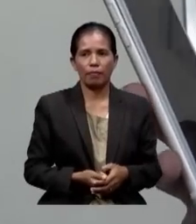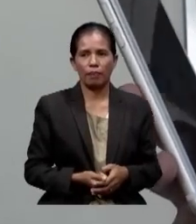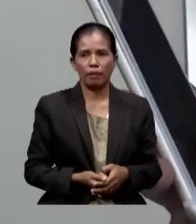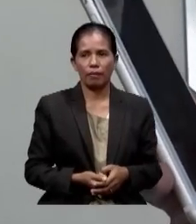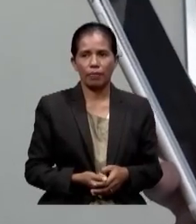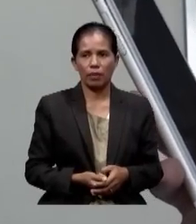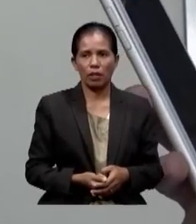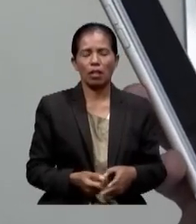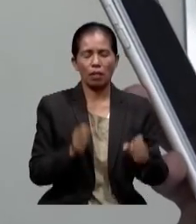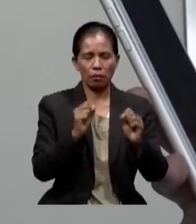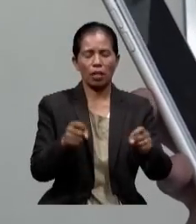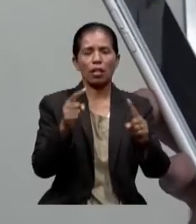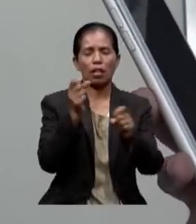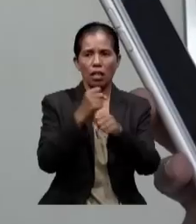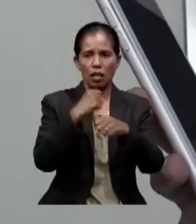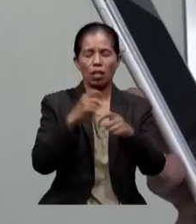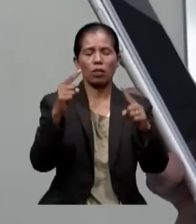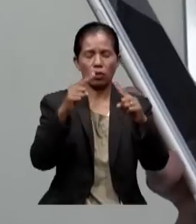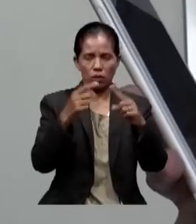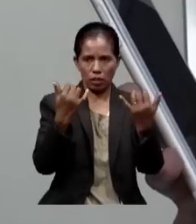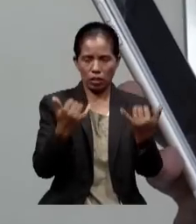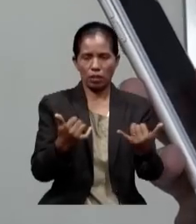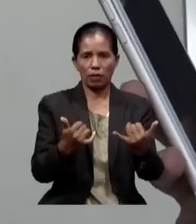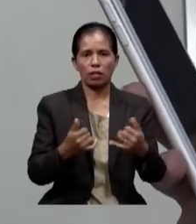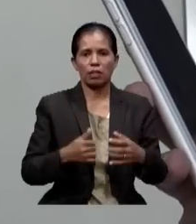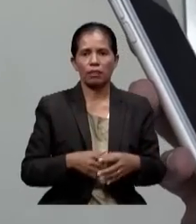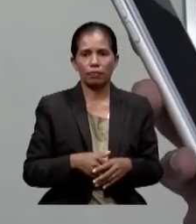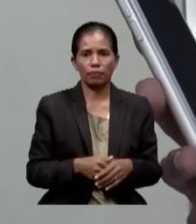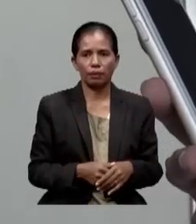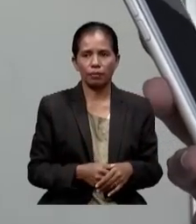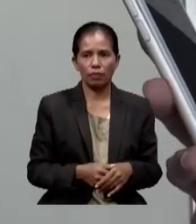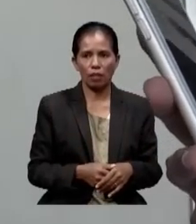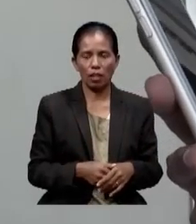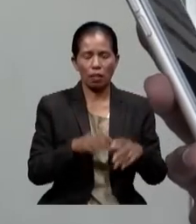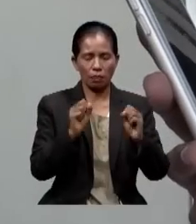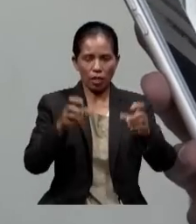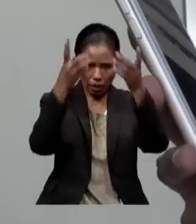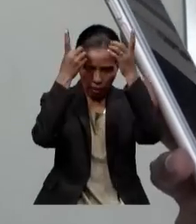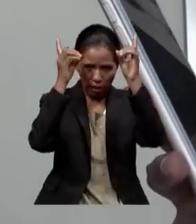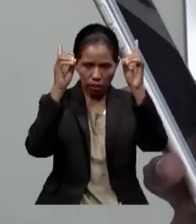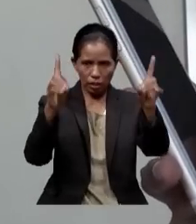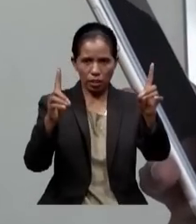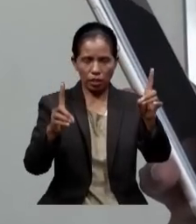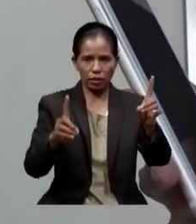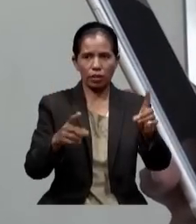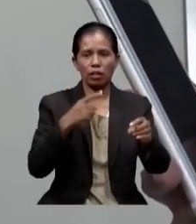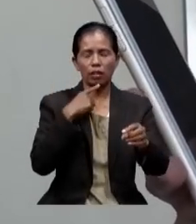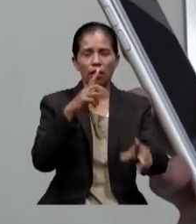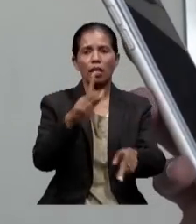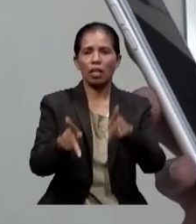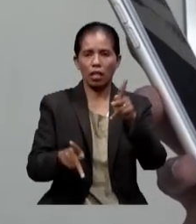Até que bele halo to ida ne bele acontece que bele hola decisão ainda autoriza a tu